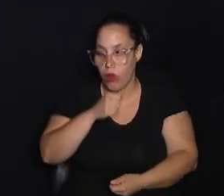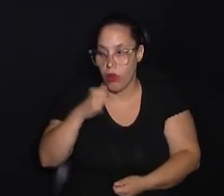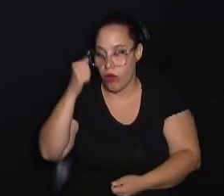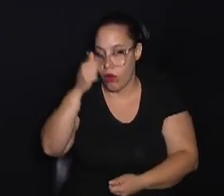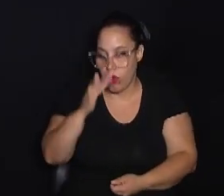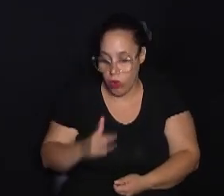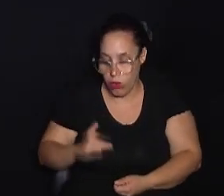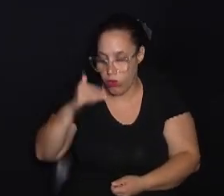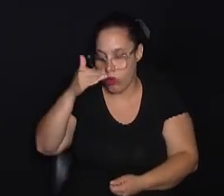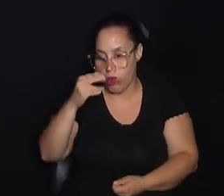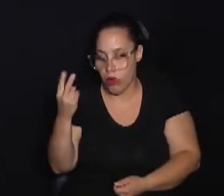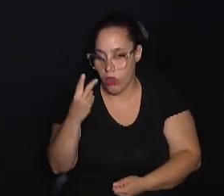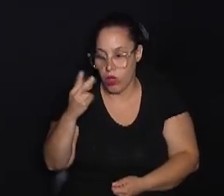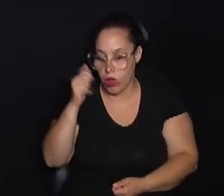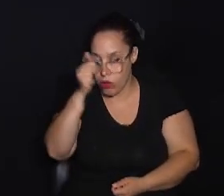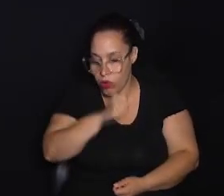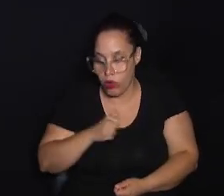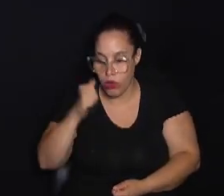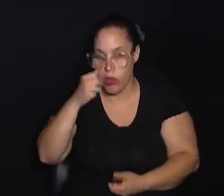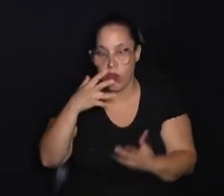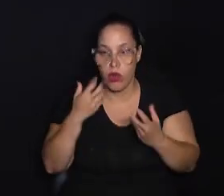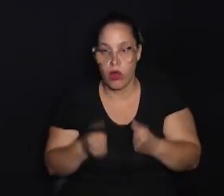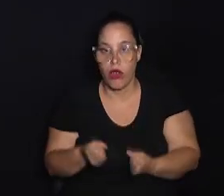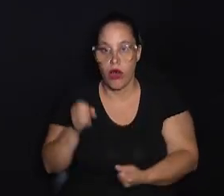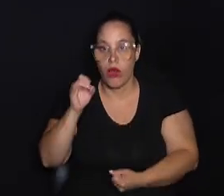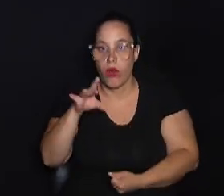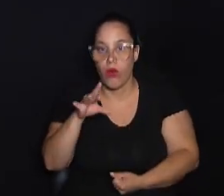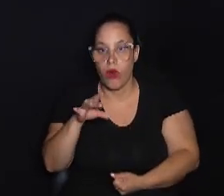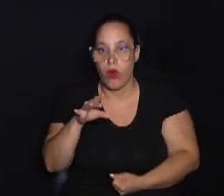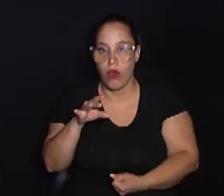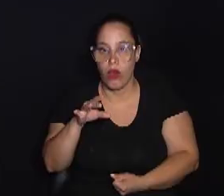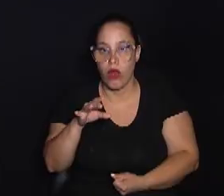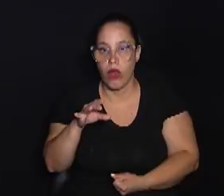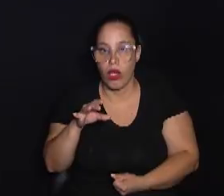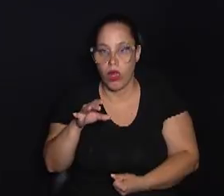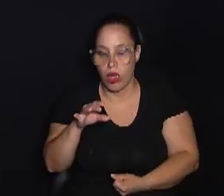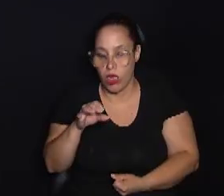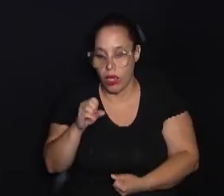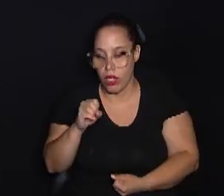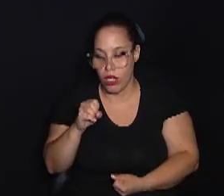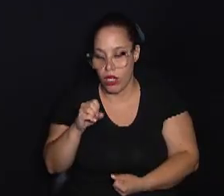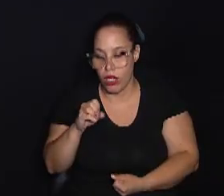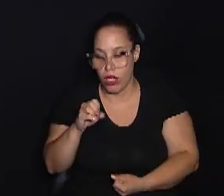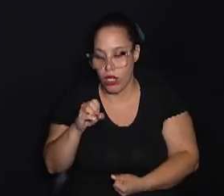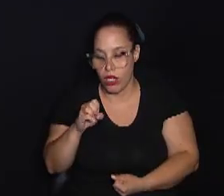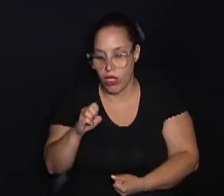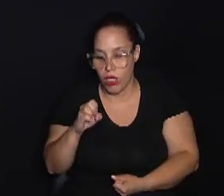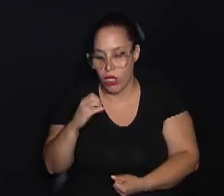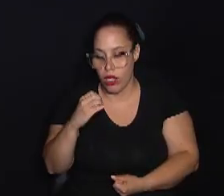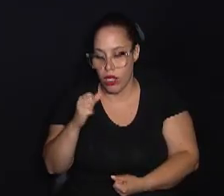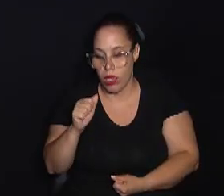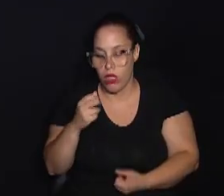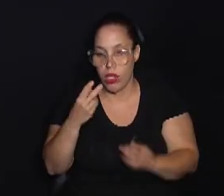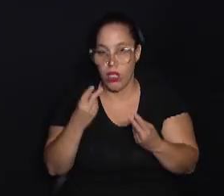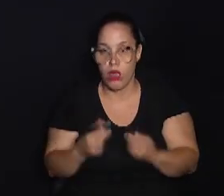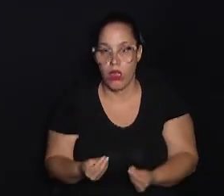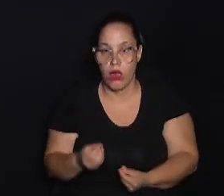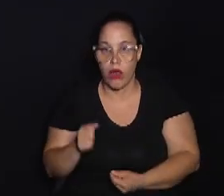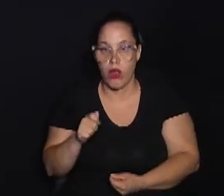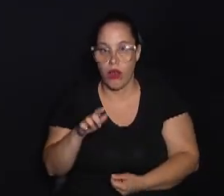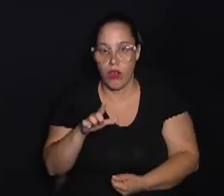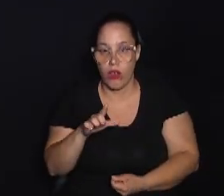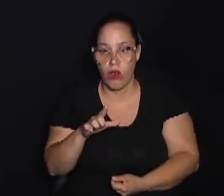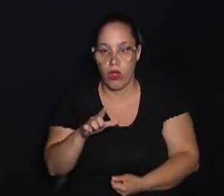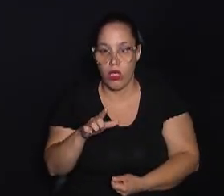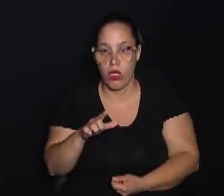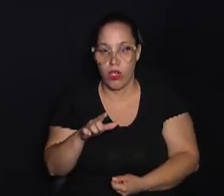acima das 2 horas, ele vai receber somente a hora seca dele. Ele não vai receber mais o adicional de horas